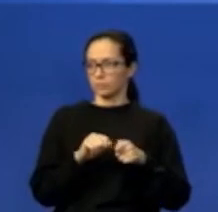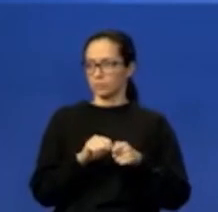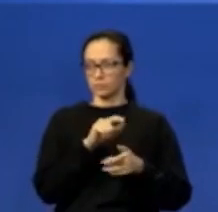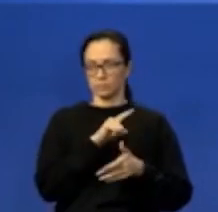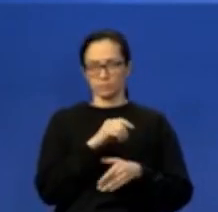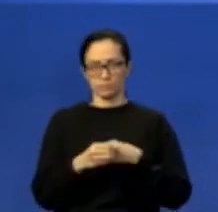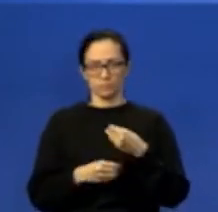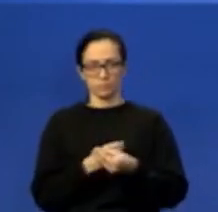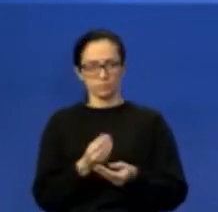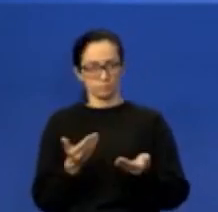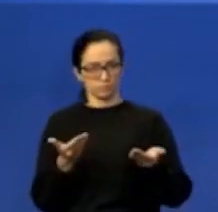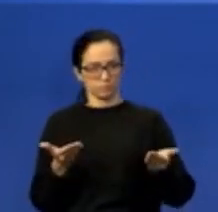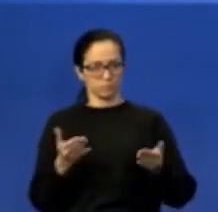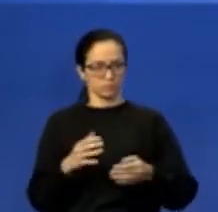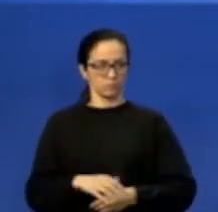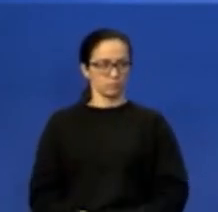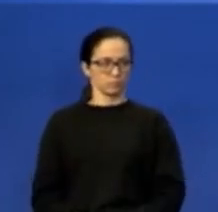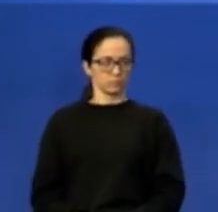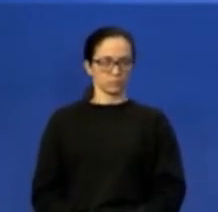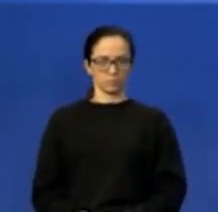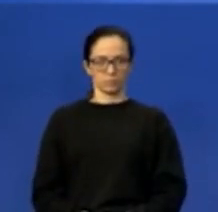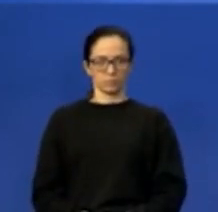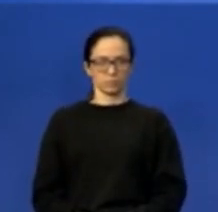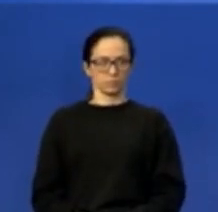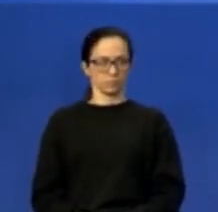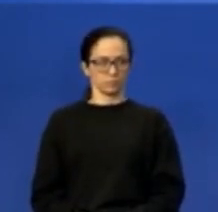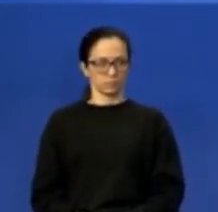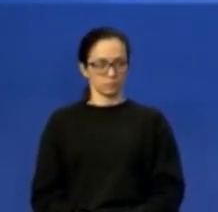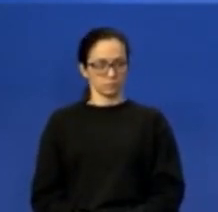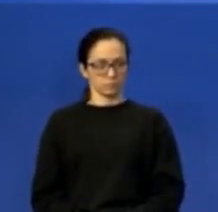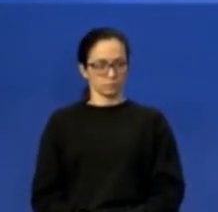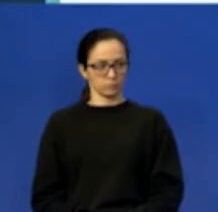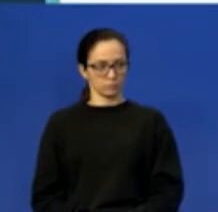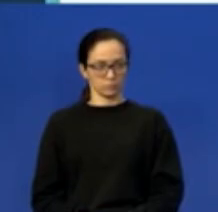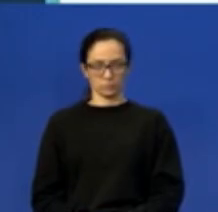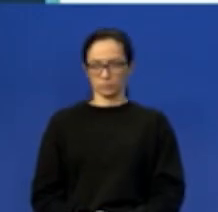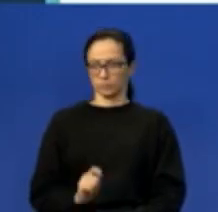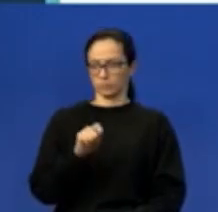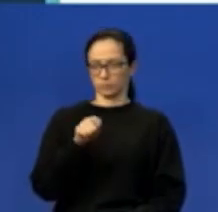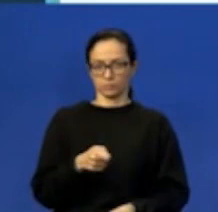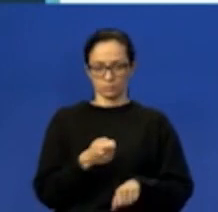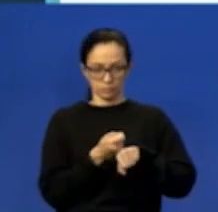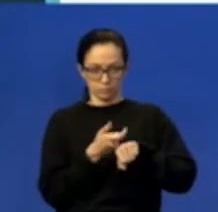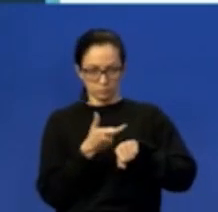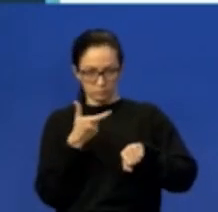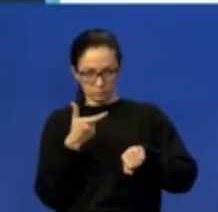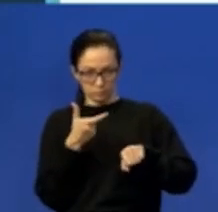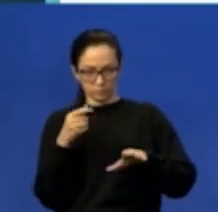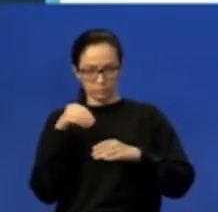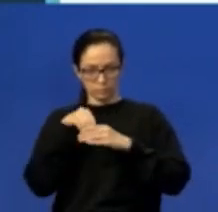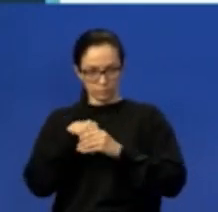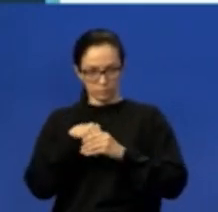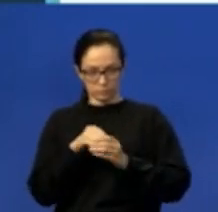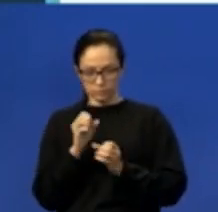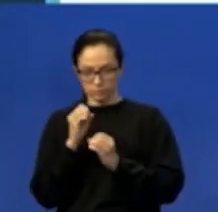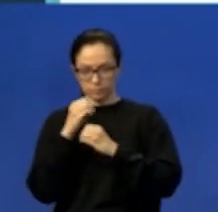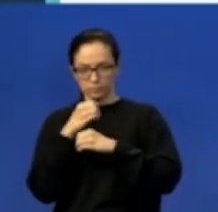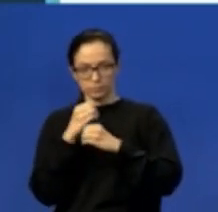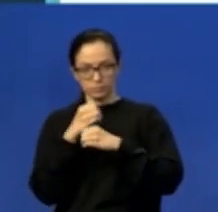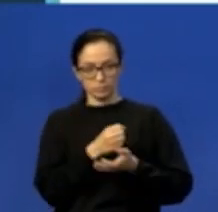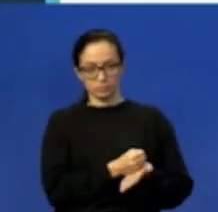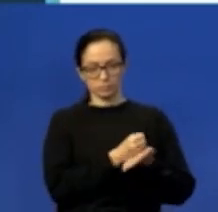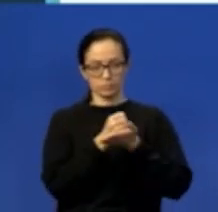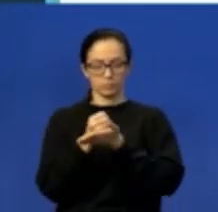no manuseio e até mesmo no próprio transporte. Então, aqui, após a coleta da urina, a gente observa nesse slide que ela deve ser